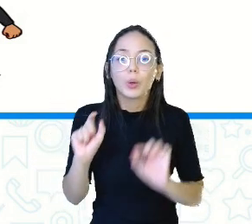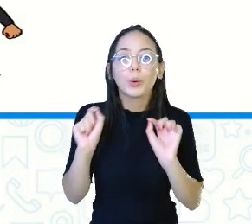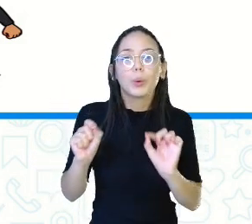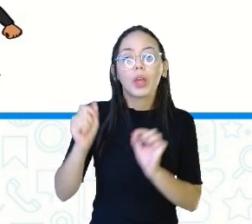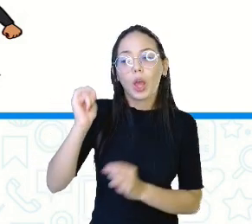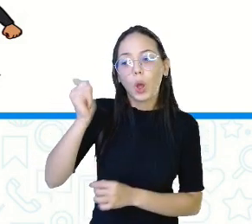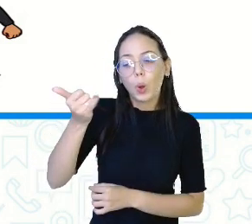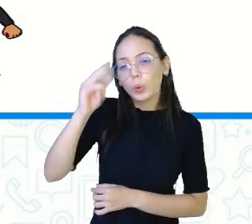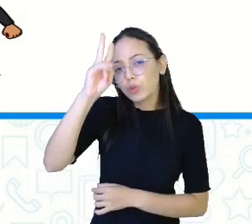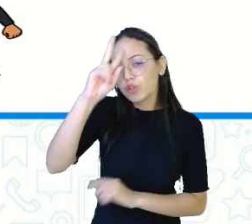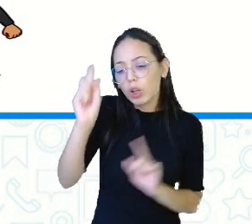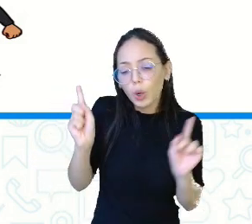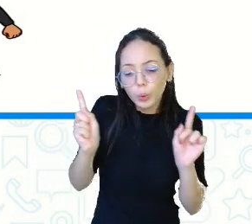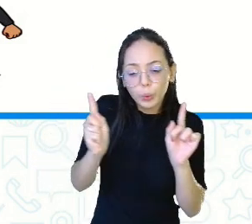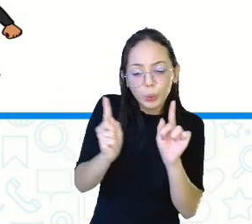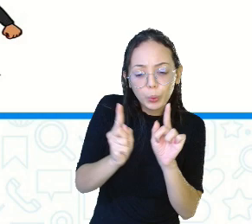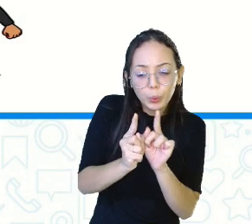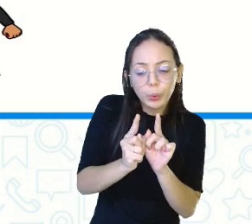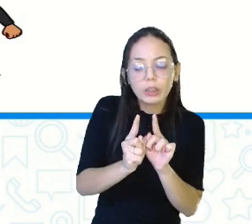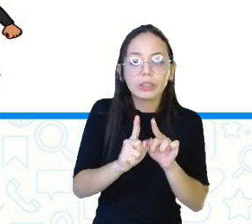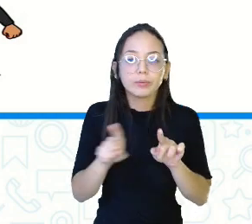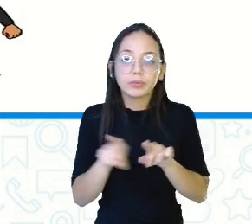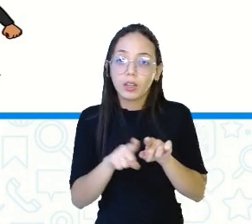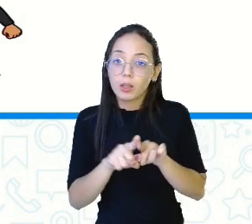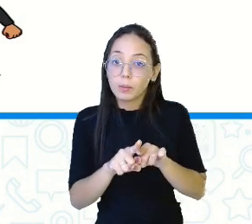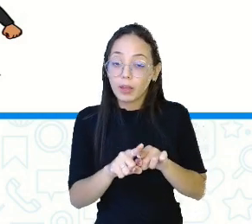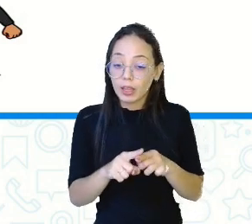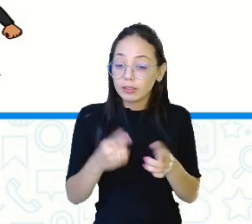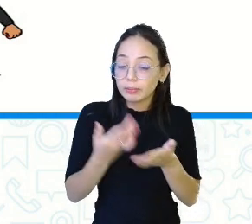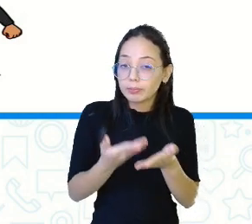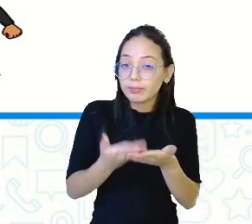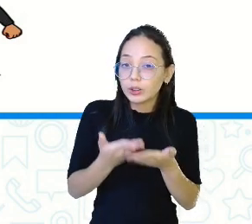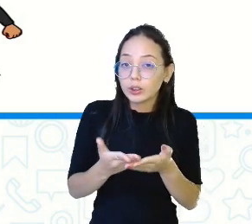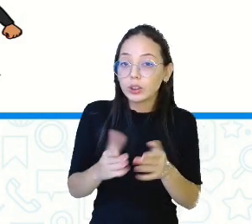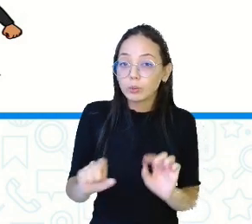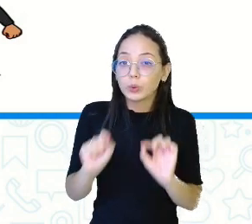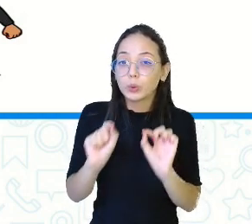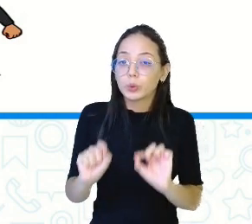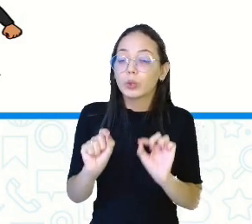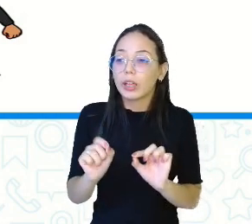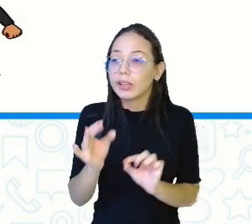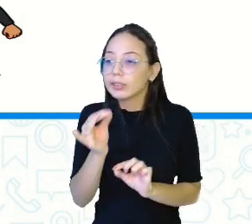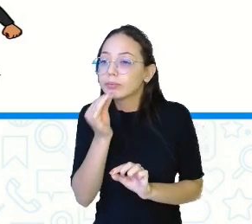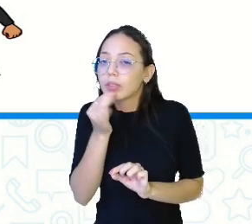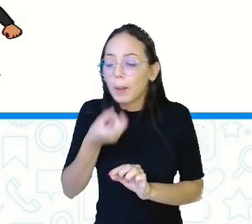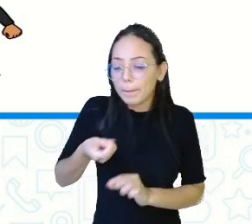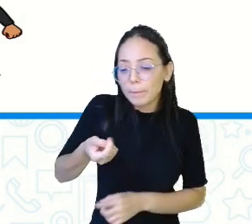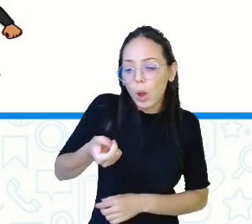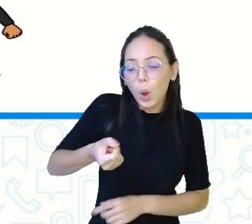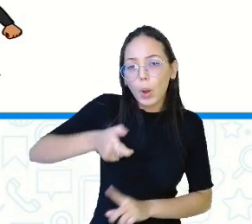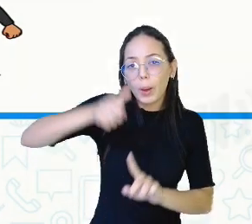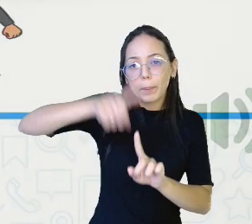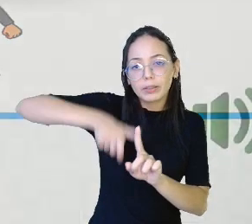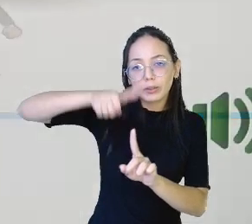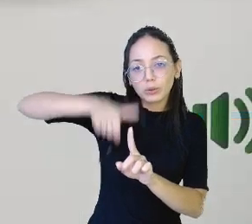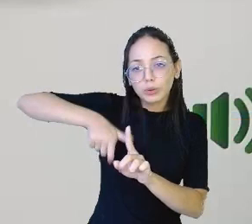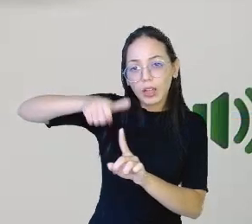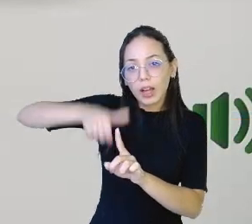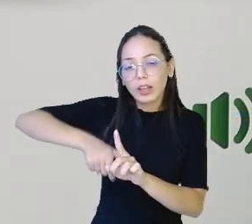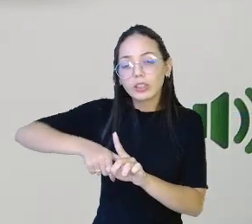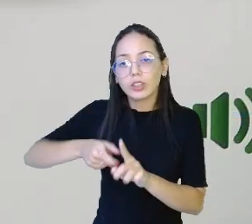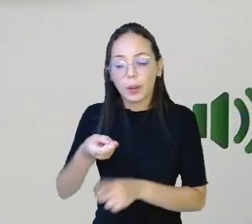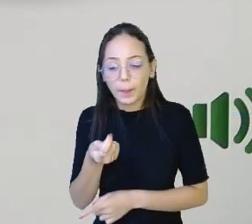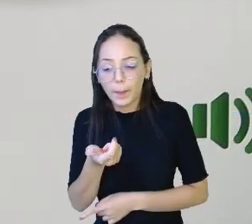uma história pequena. Nós vimos também que o conto ele tem poucas personagens, que o conto ele